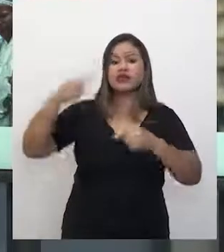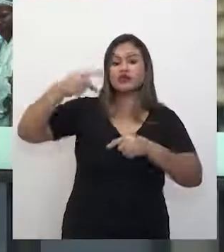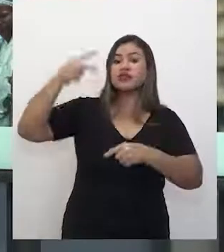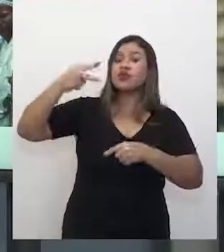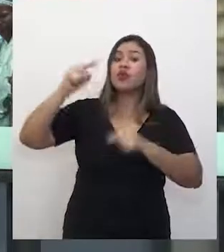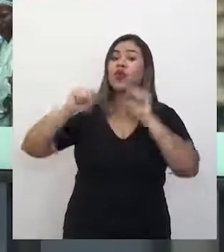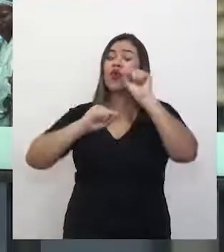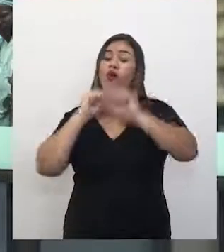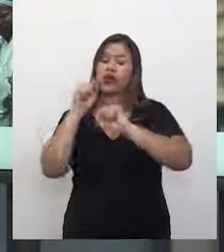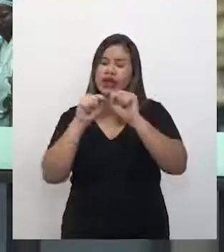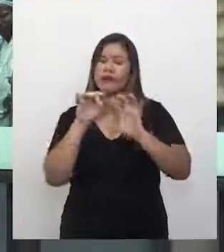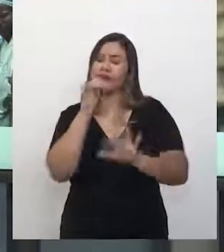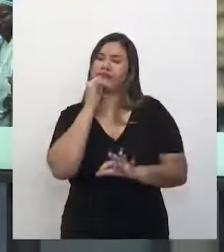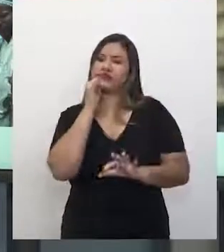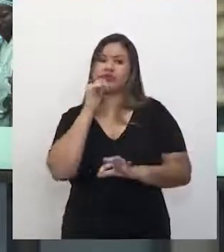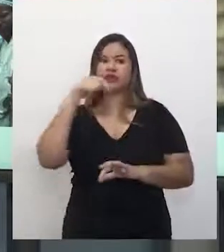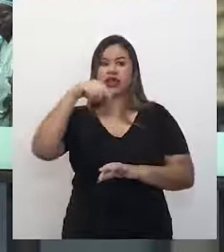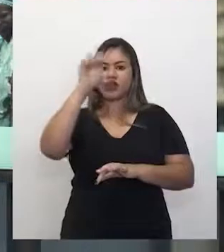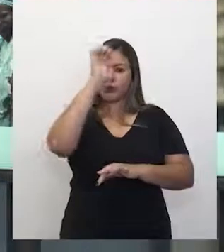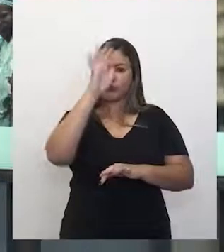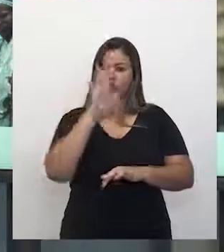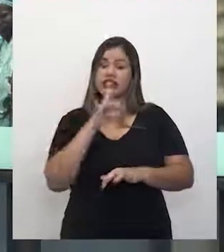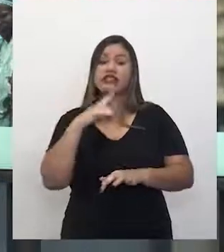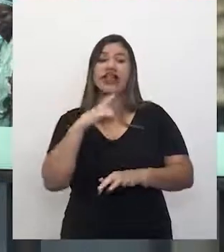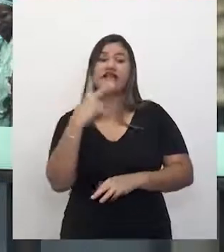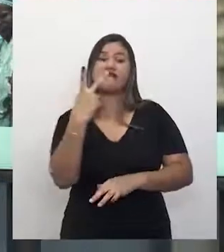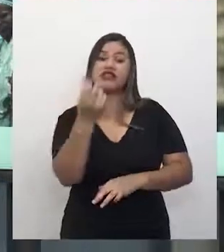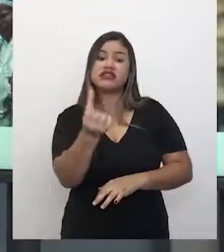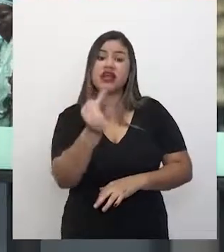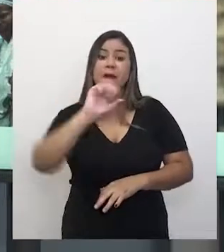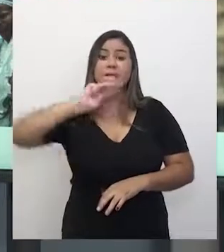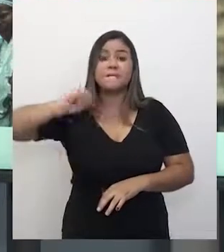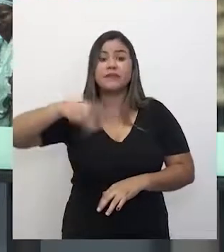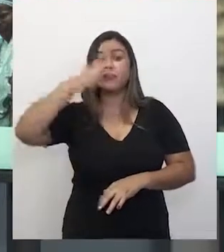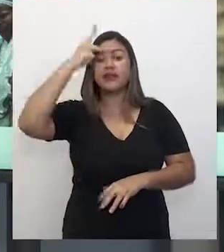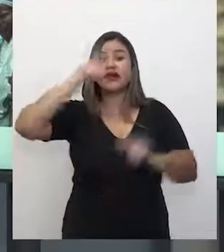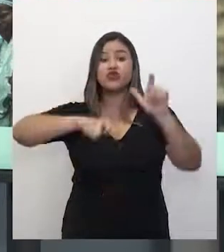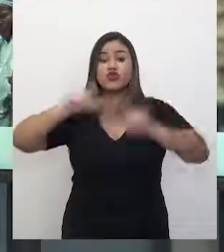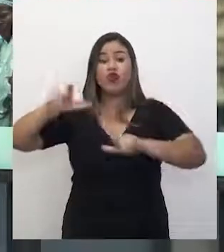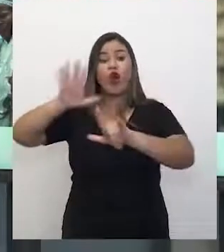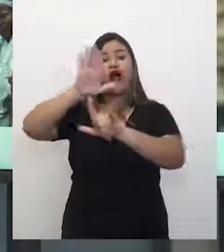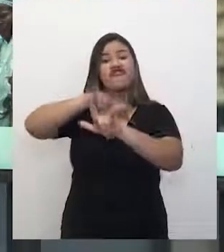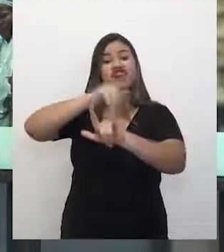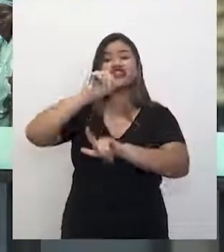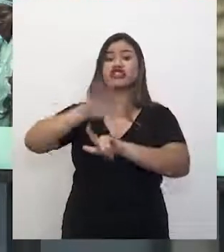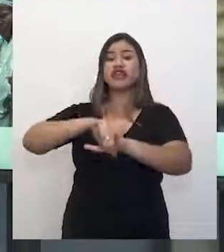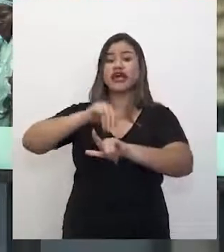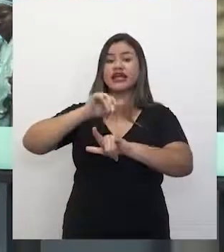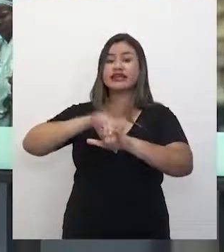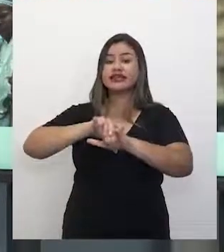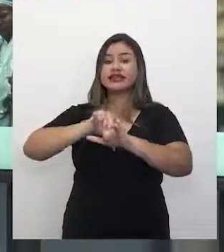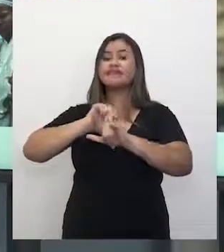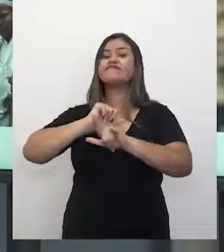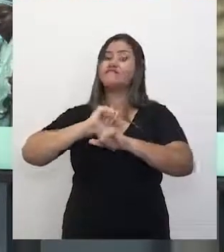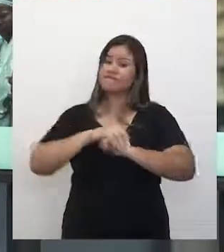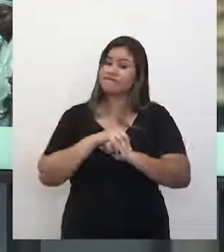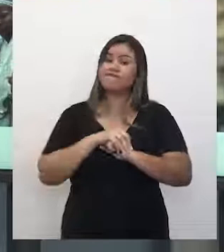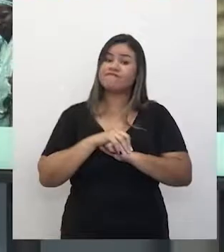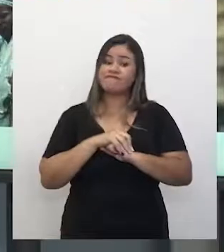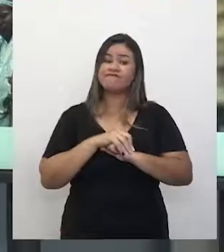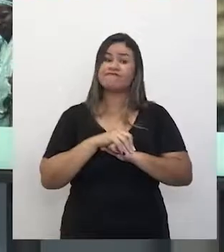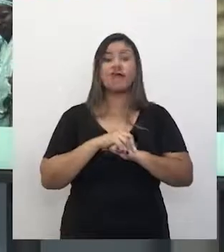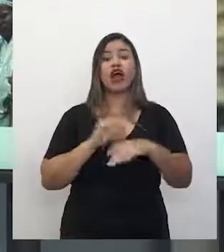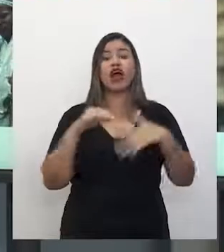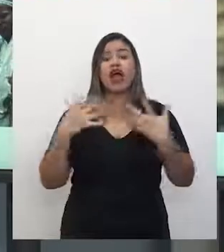Então, nós temos no Brasil mais de 26 milhões de vegetarianos e mais de 5 milhões de veganos. vamos